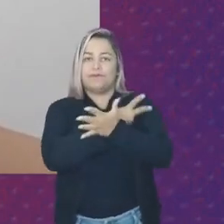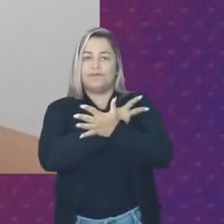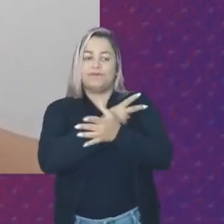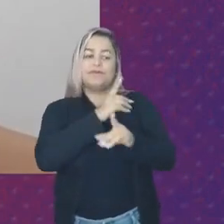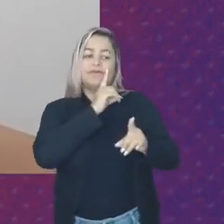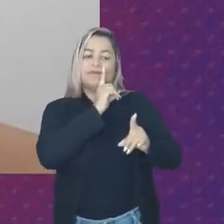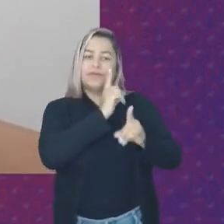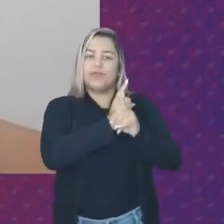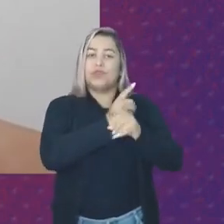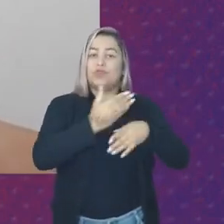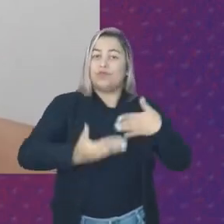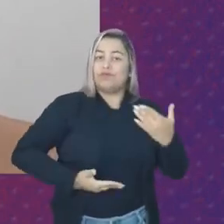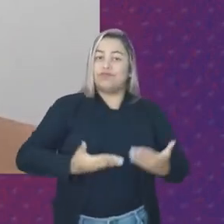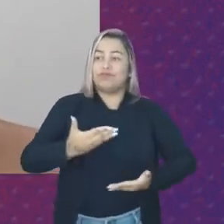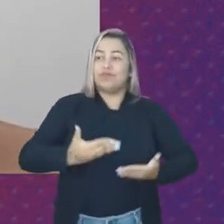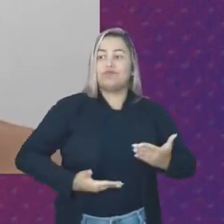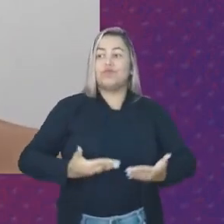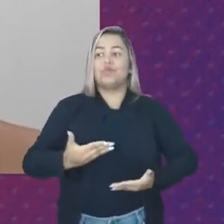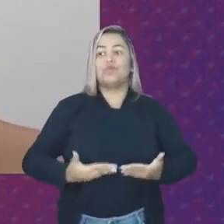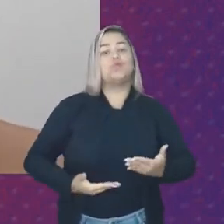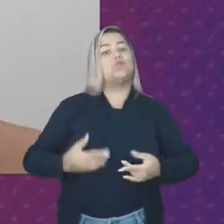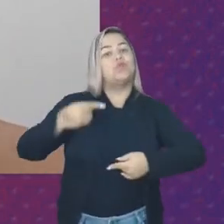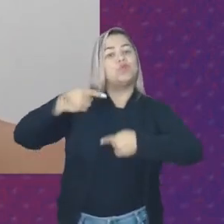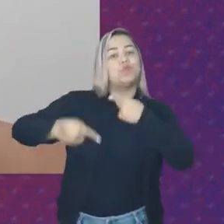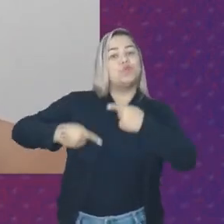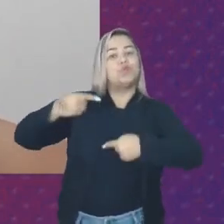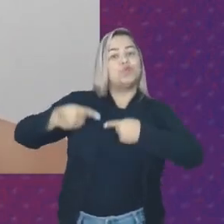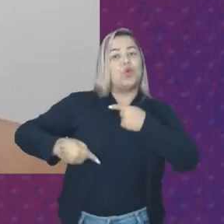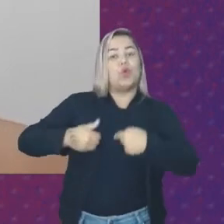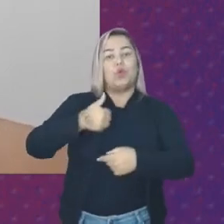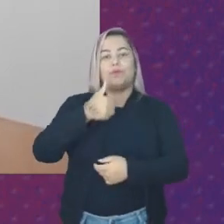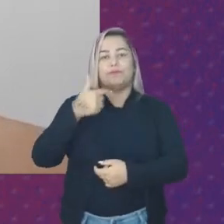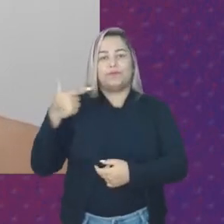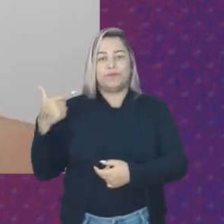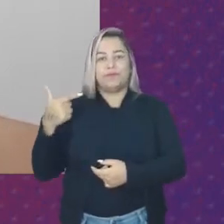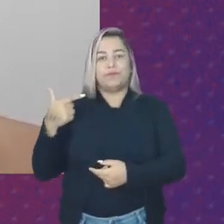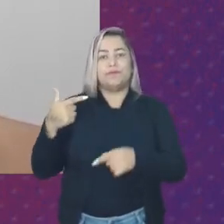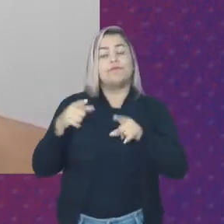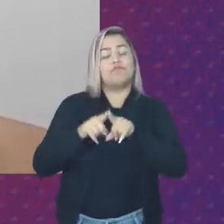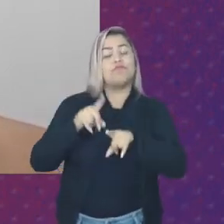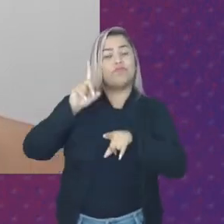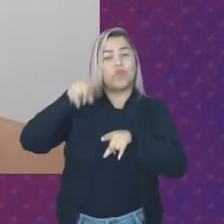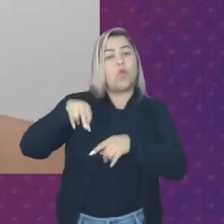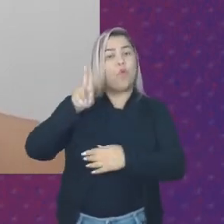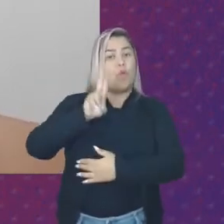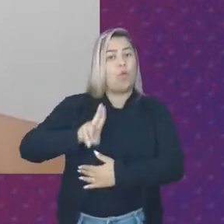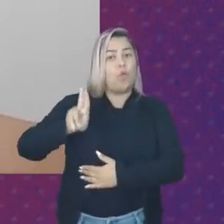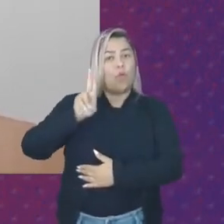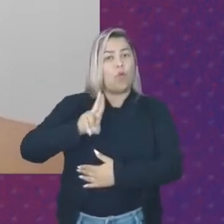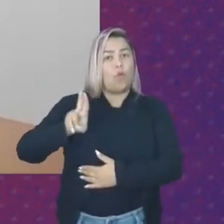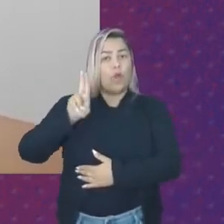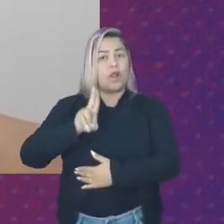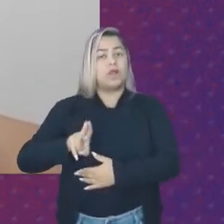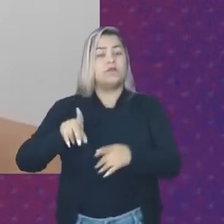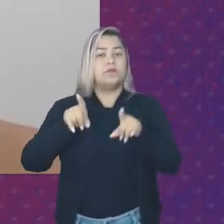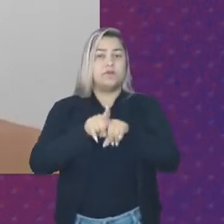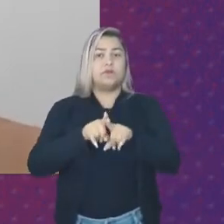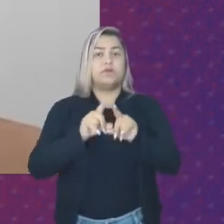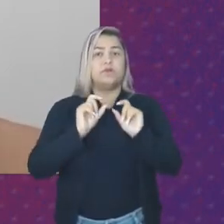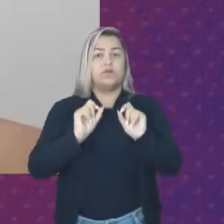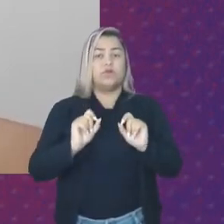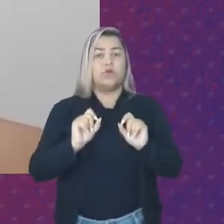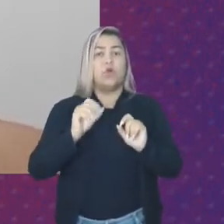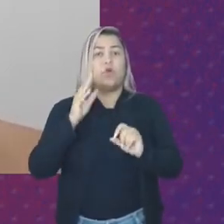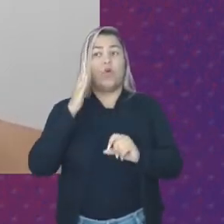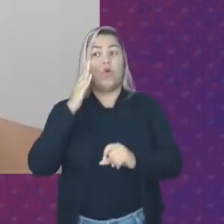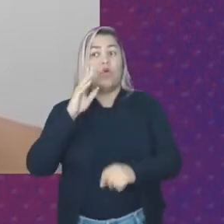dos perfis políticos. E aí eu trouxe os 12 arquétipos que são os mais utilizados, que é o inocente, o